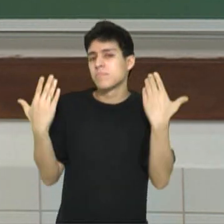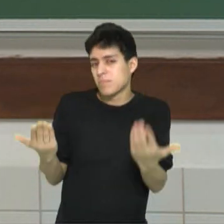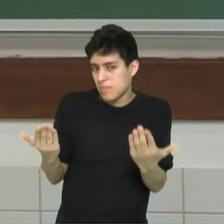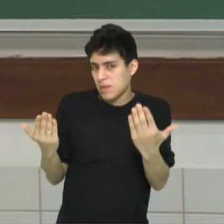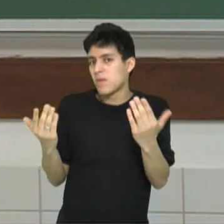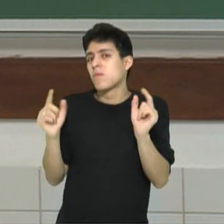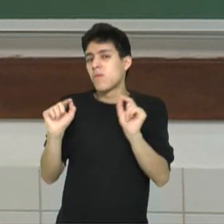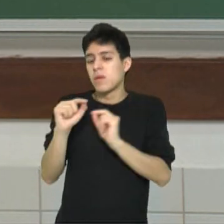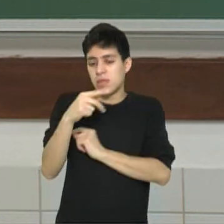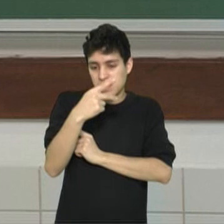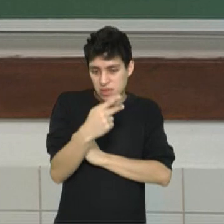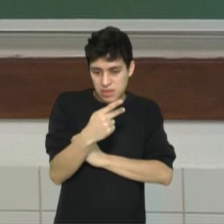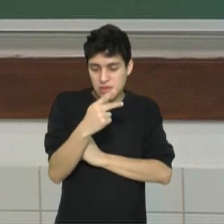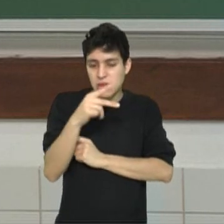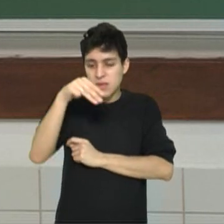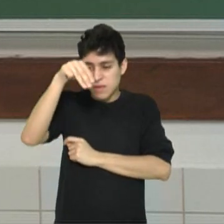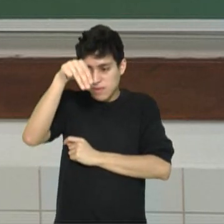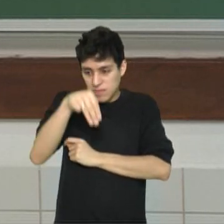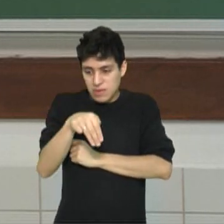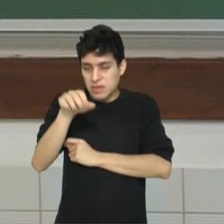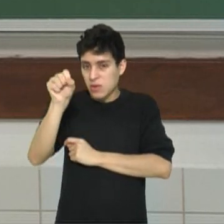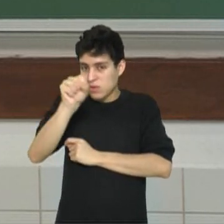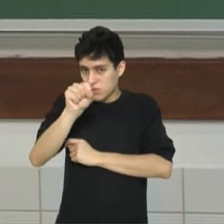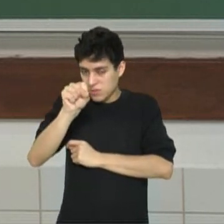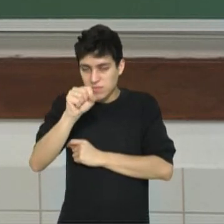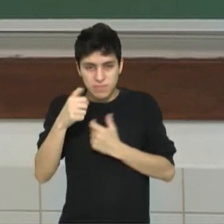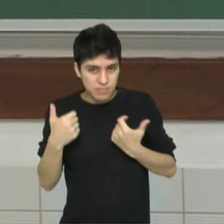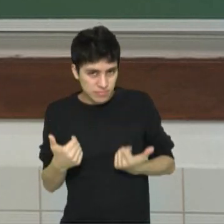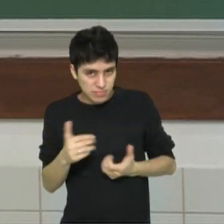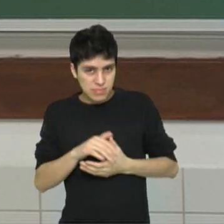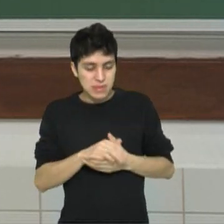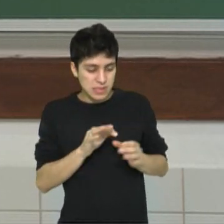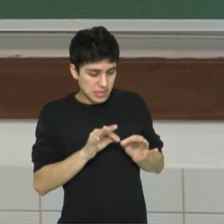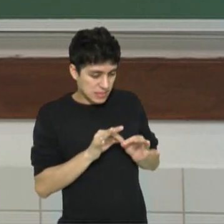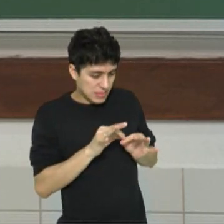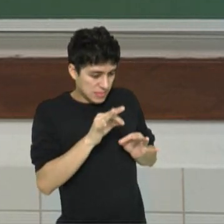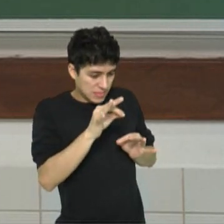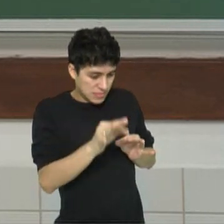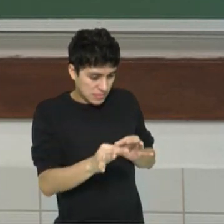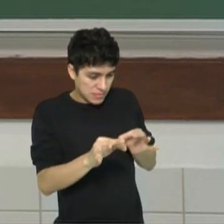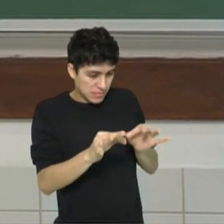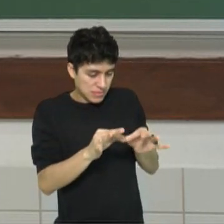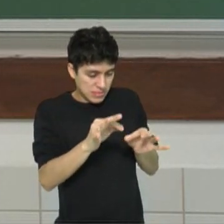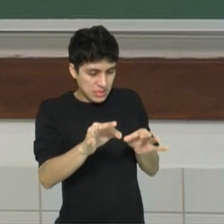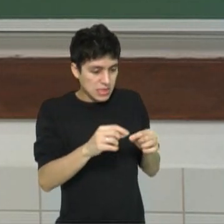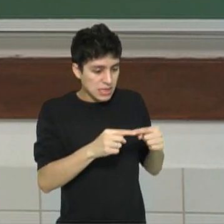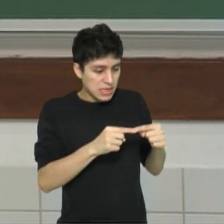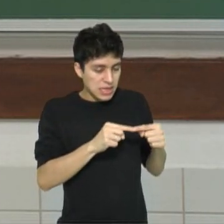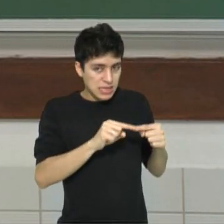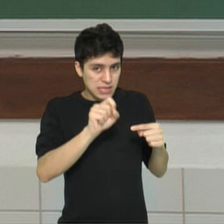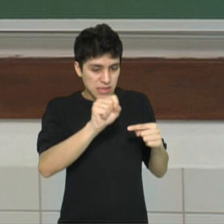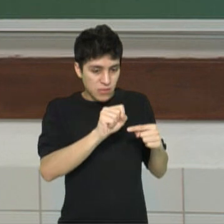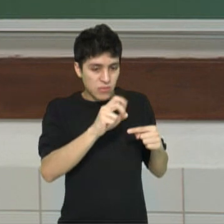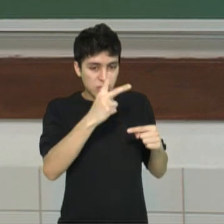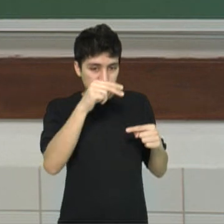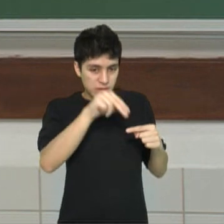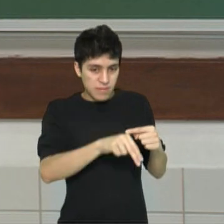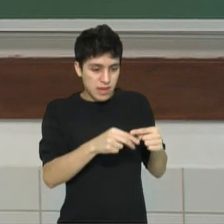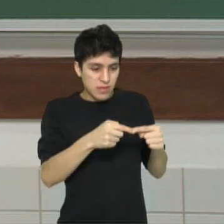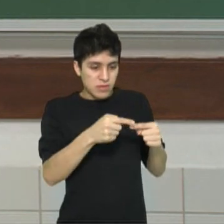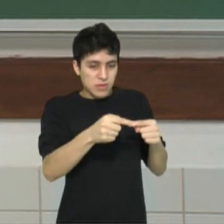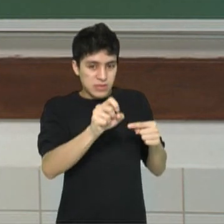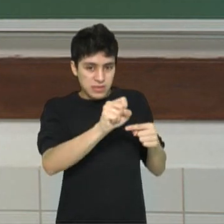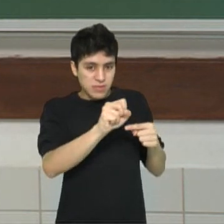média é de 2 metros por segundo. Quer dizer que a cada segundo ele consegue nadar 2 metros,